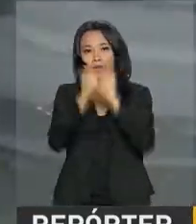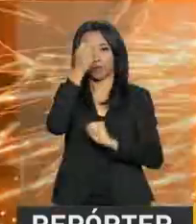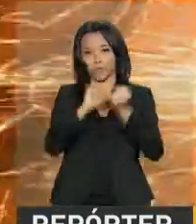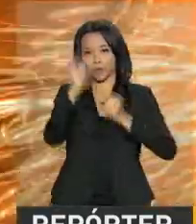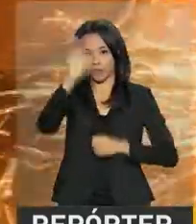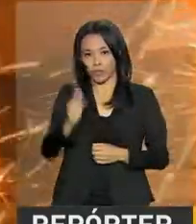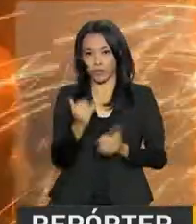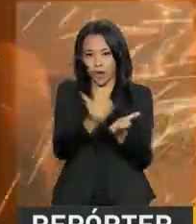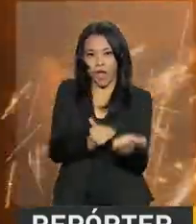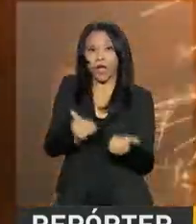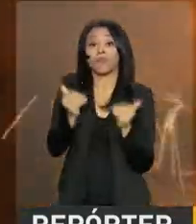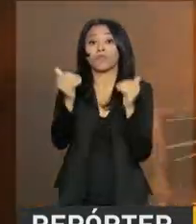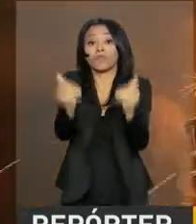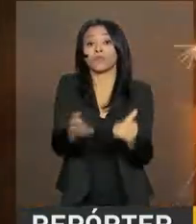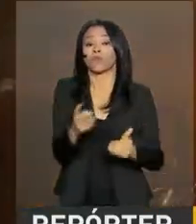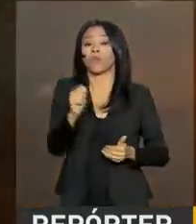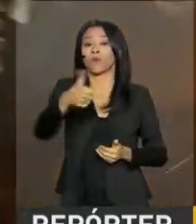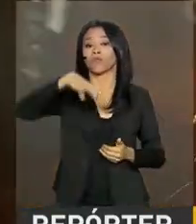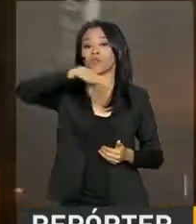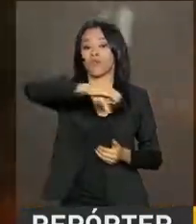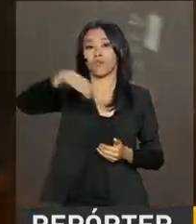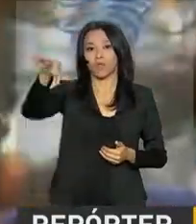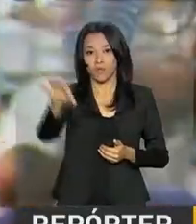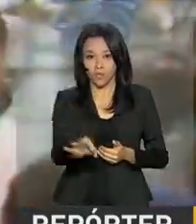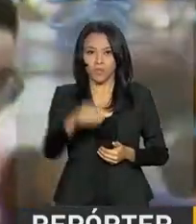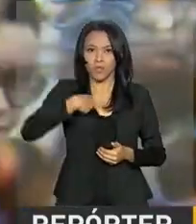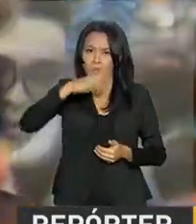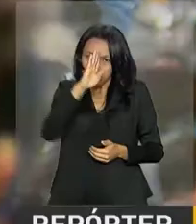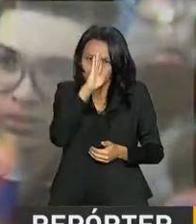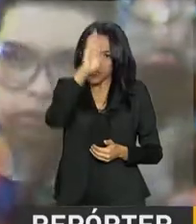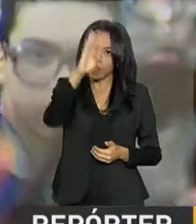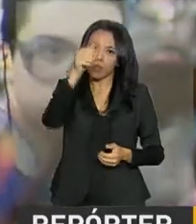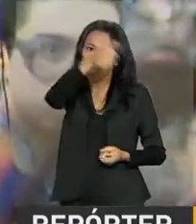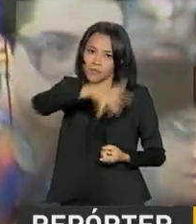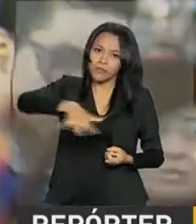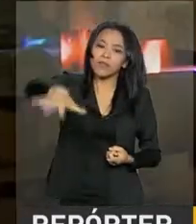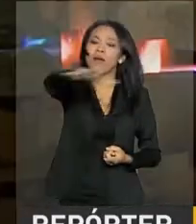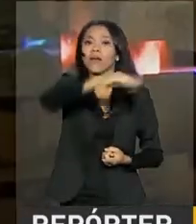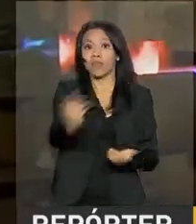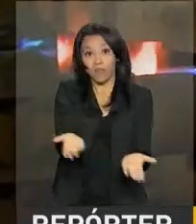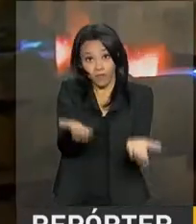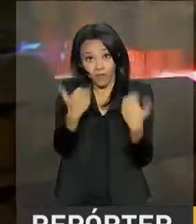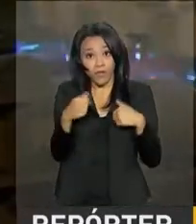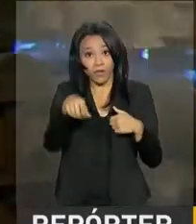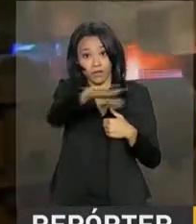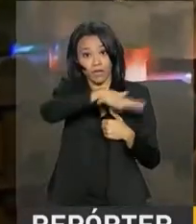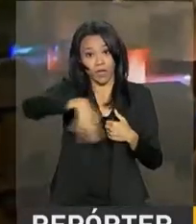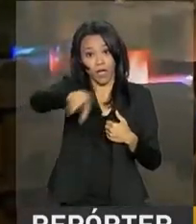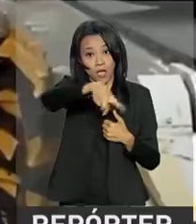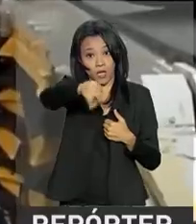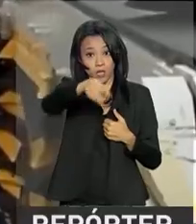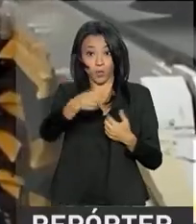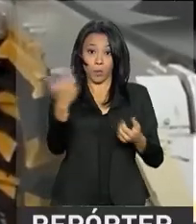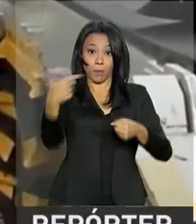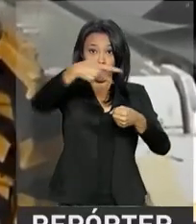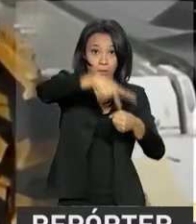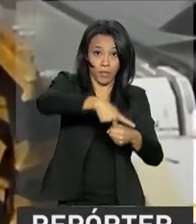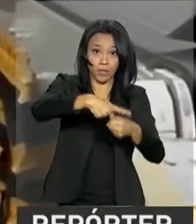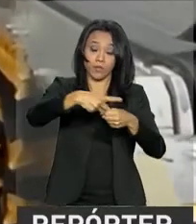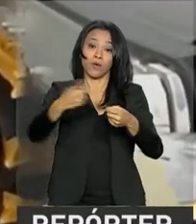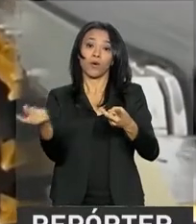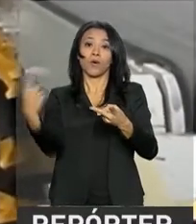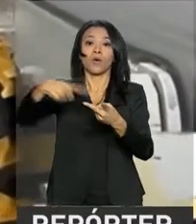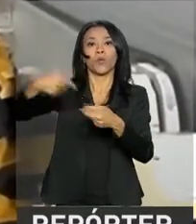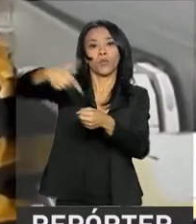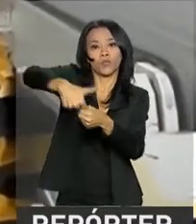quase 9% entre os setores as principais influências positivas vieram da produção de derivados de petróleo e biocombustíveis